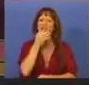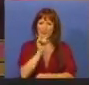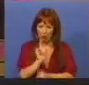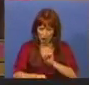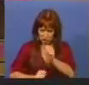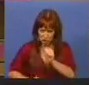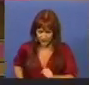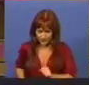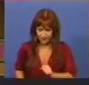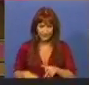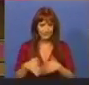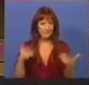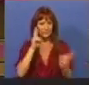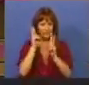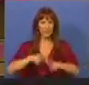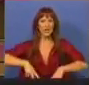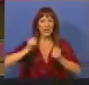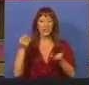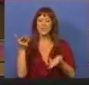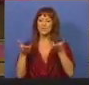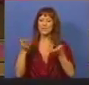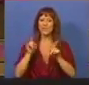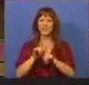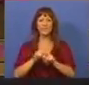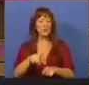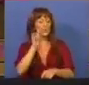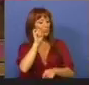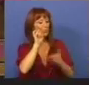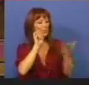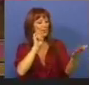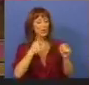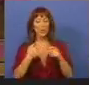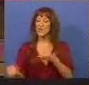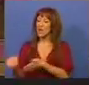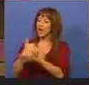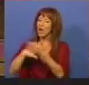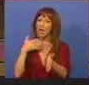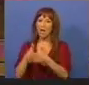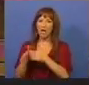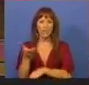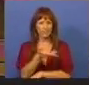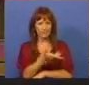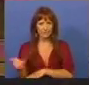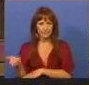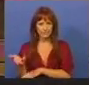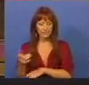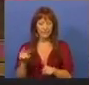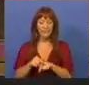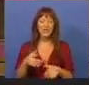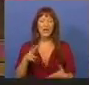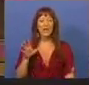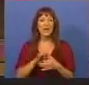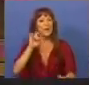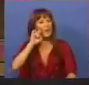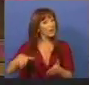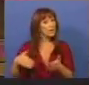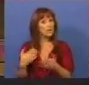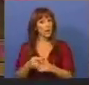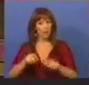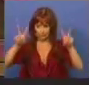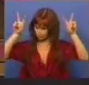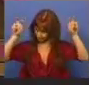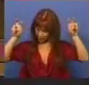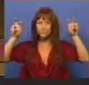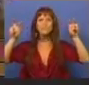falar. Encontrar o equilíbrio entre proteção e rentabilização, por forma a garantir,